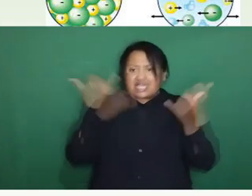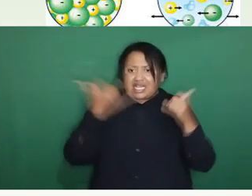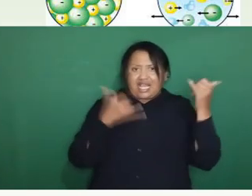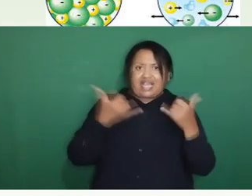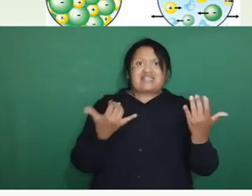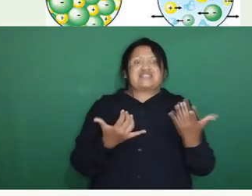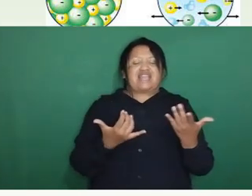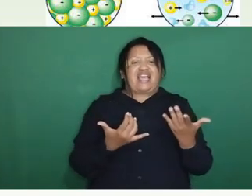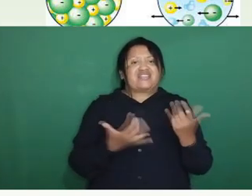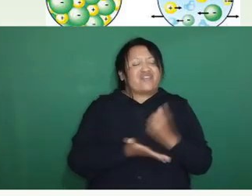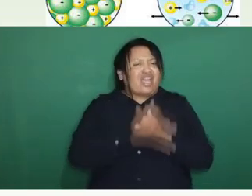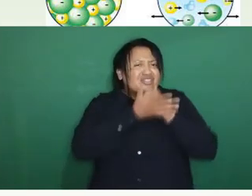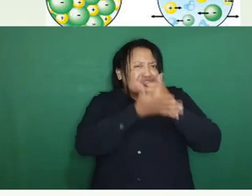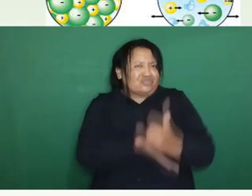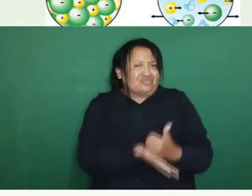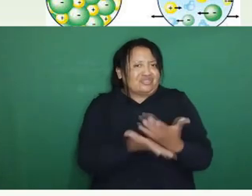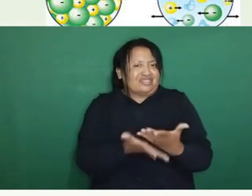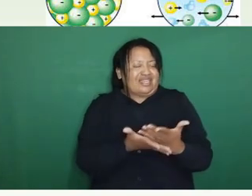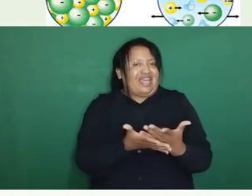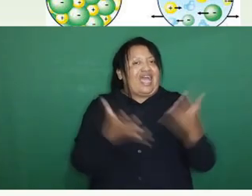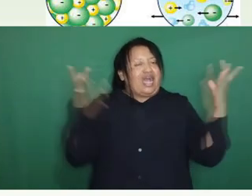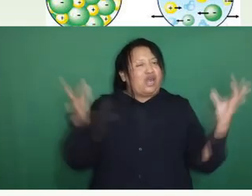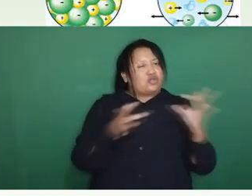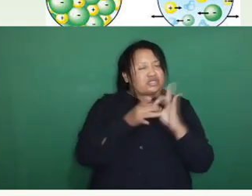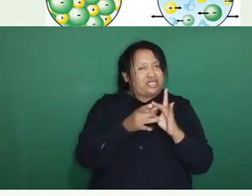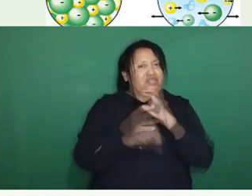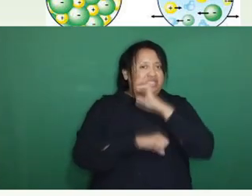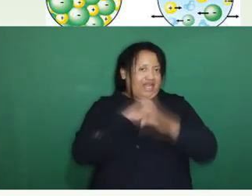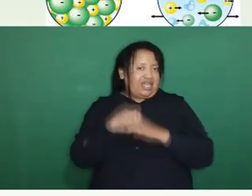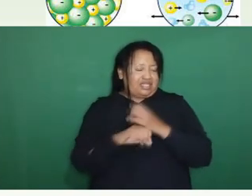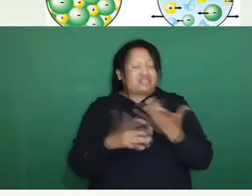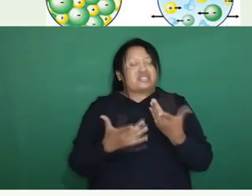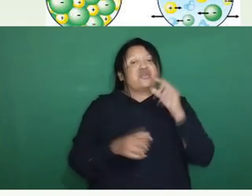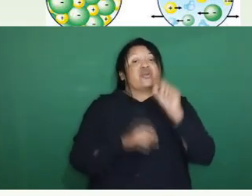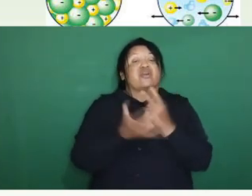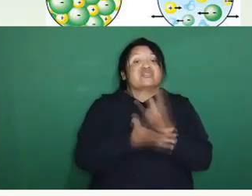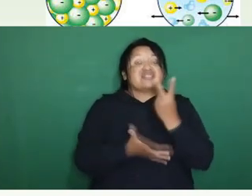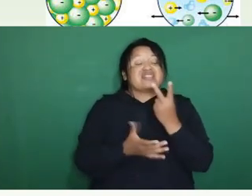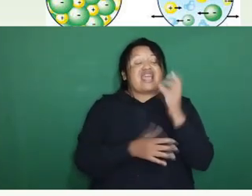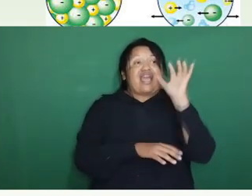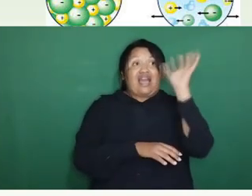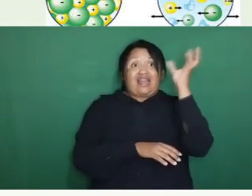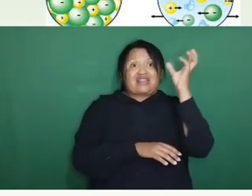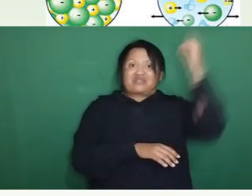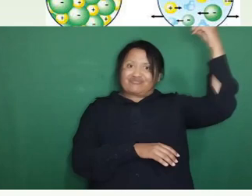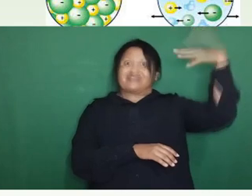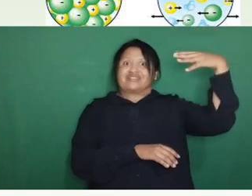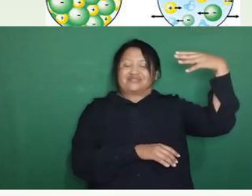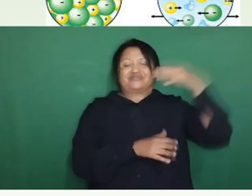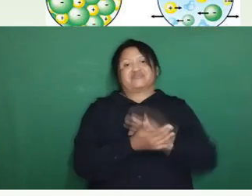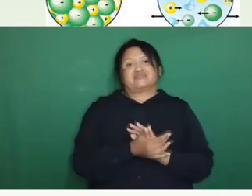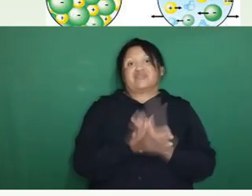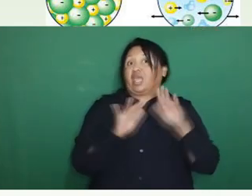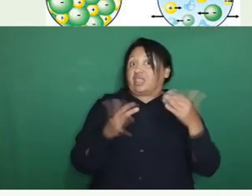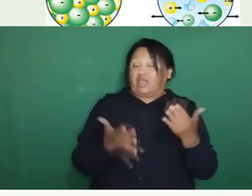favorecer a condução de elétrons e consequentemente Vai acender a lâmpada então é